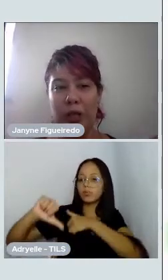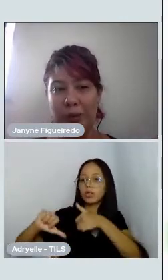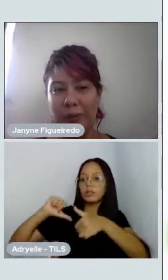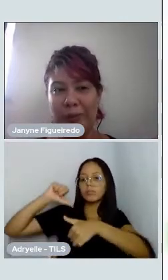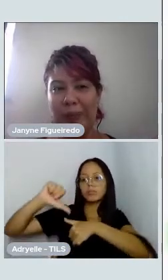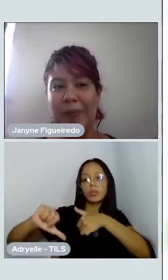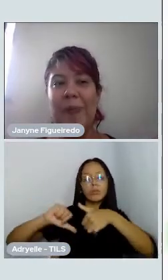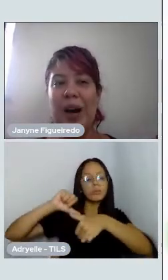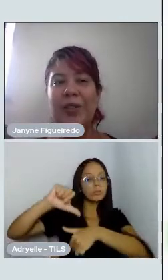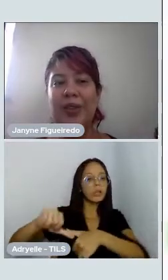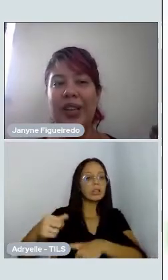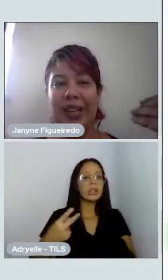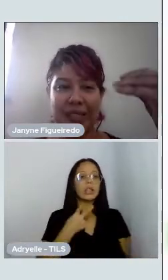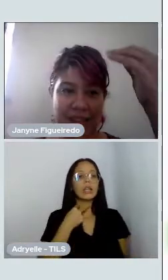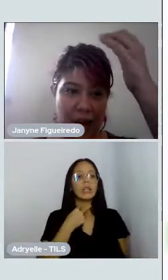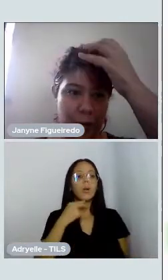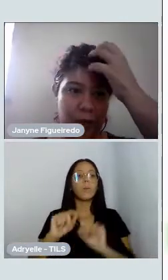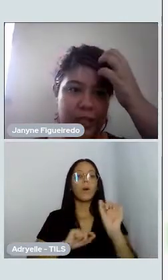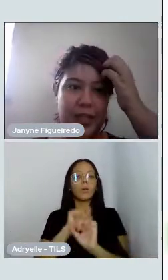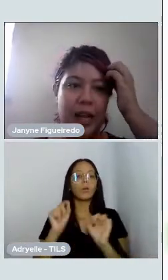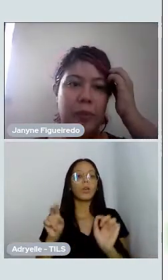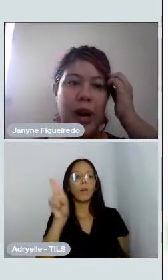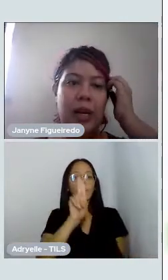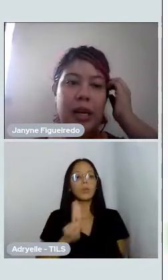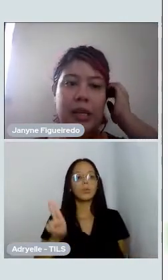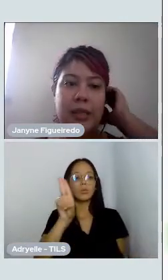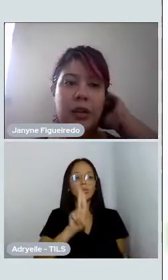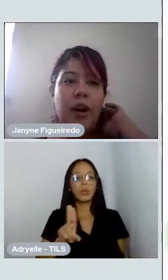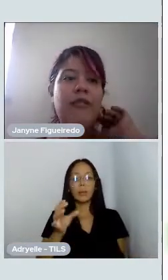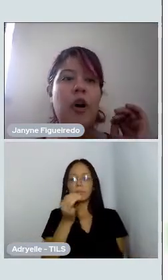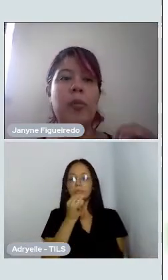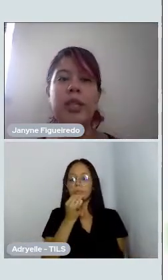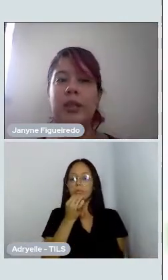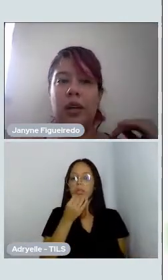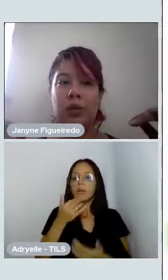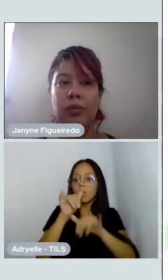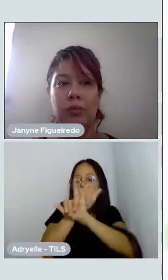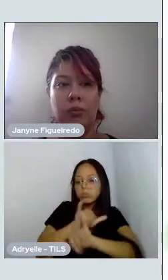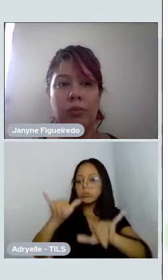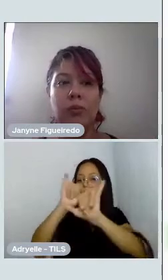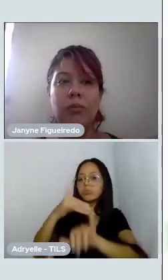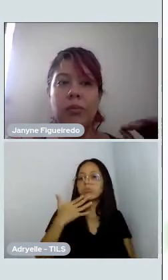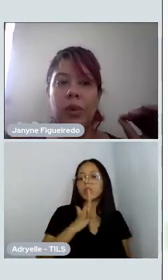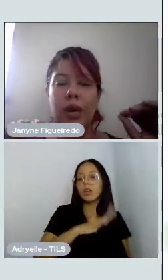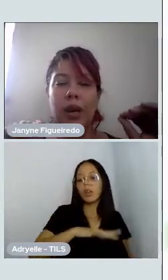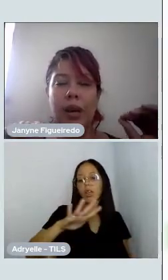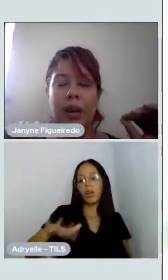se pode mais utilizar a publicidade para criança de uma forma tão,